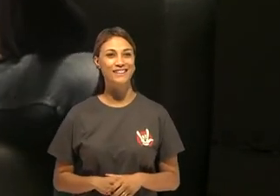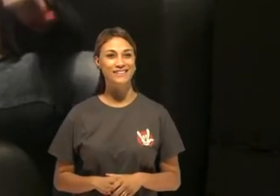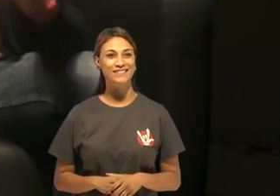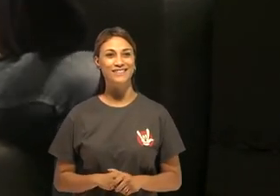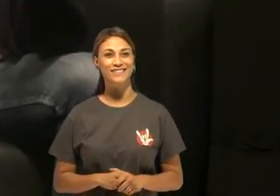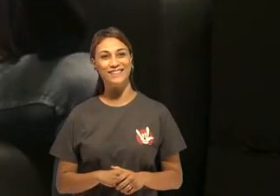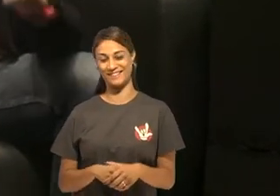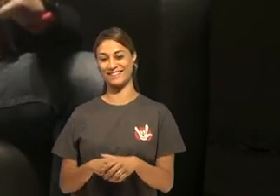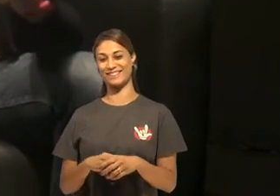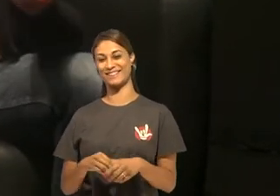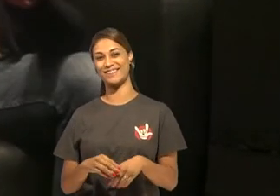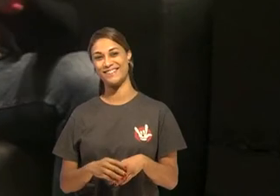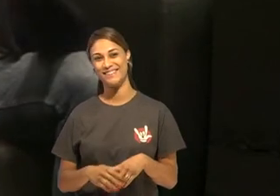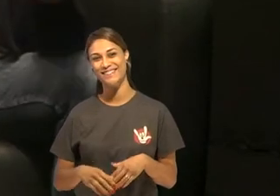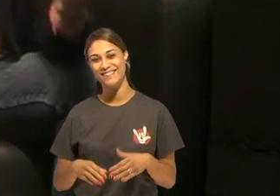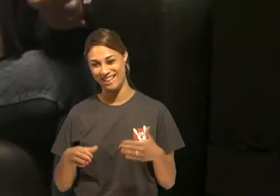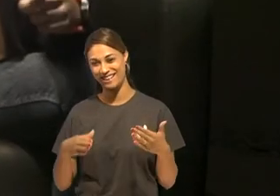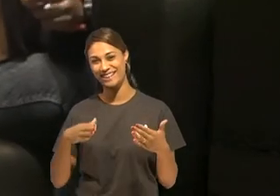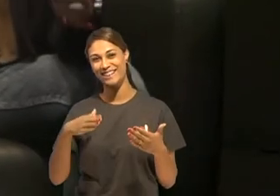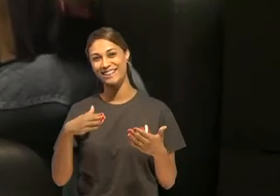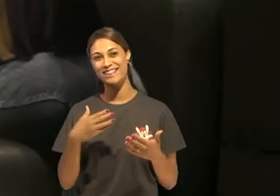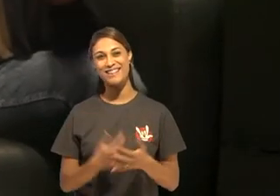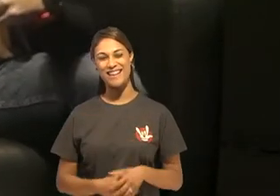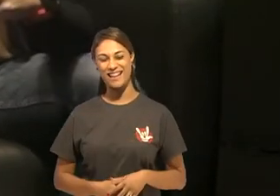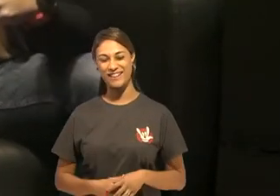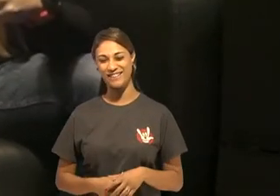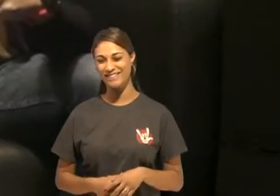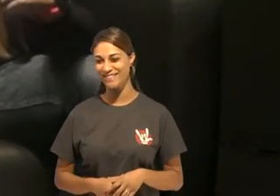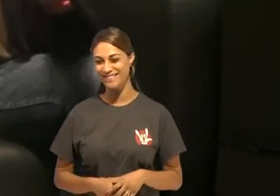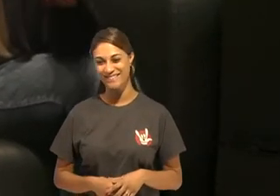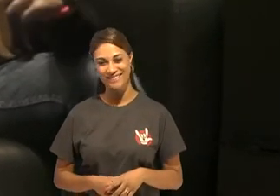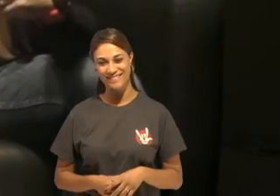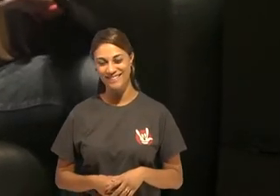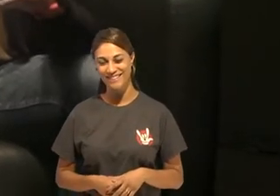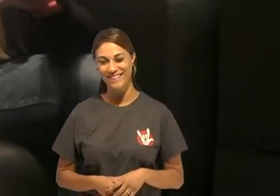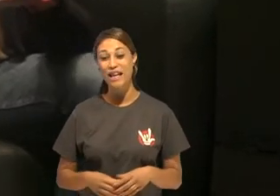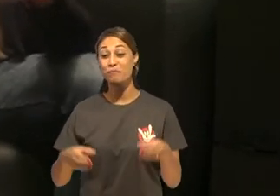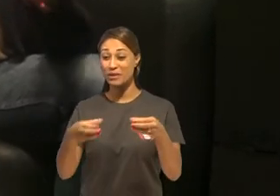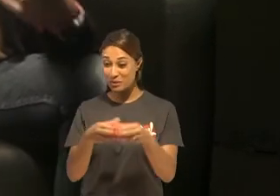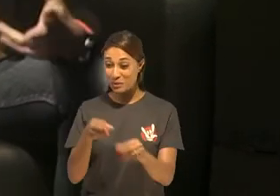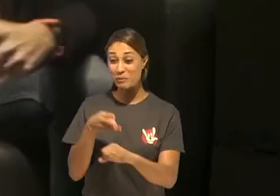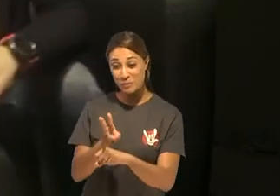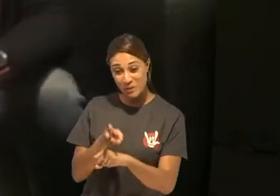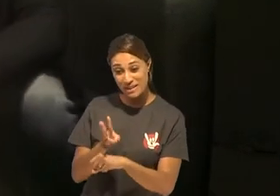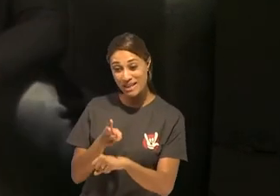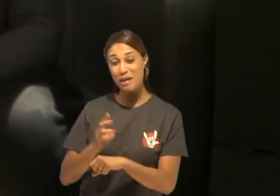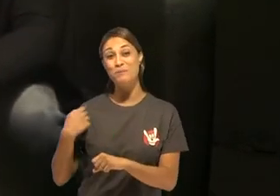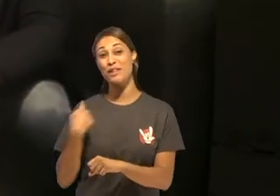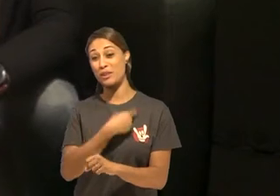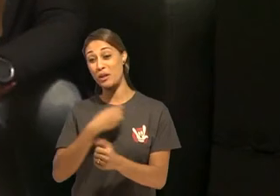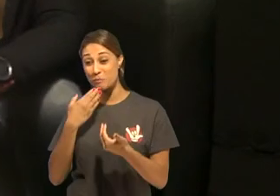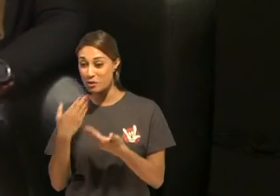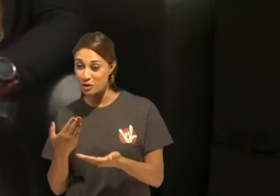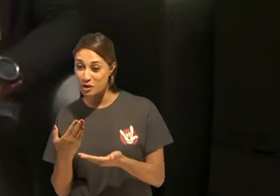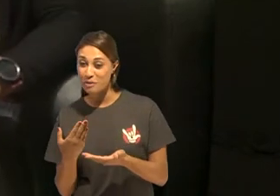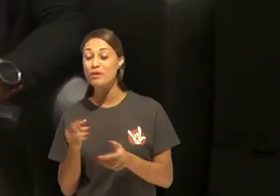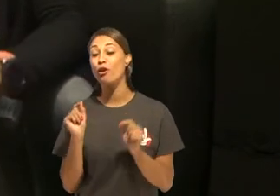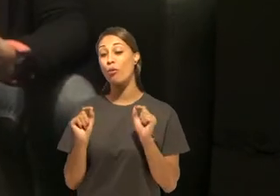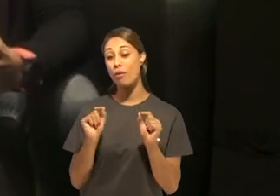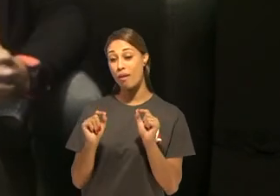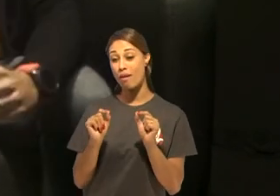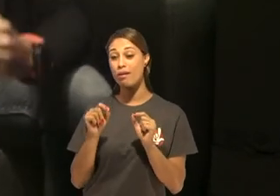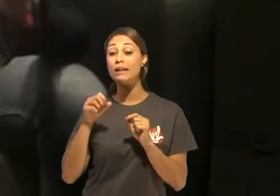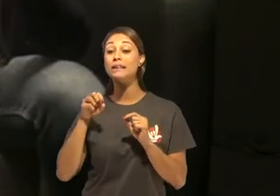precisa postar um mico, no mínimo, no grupo do WhatsApp. E nós pedimos um pouquinho mais, que você poste também,